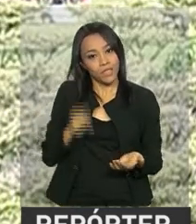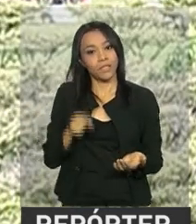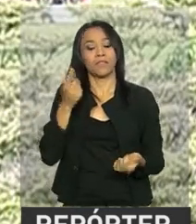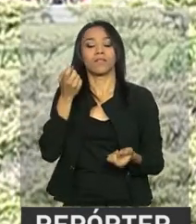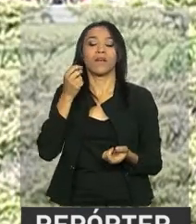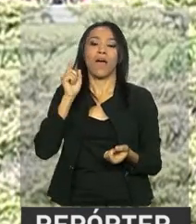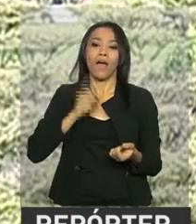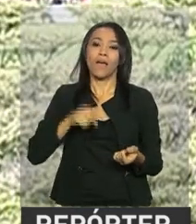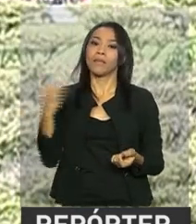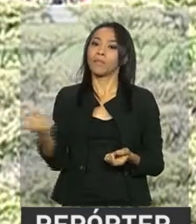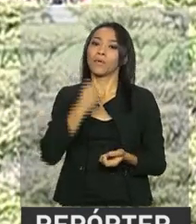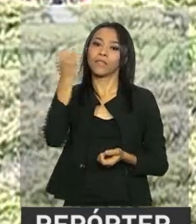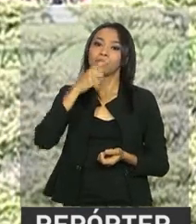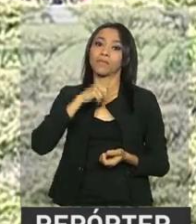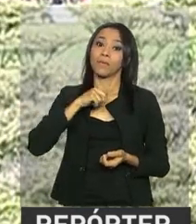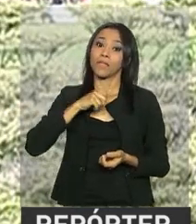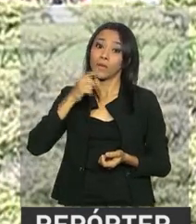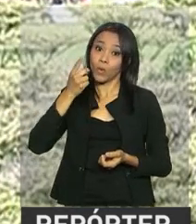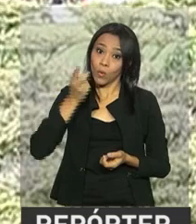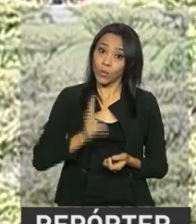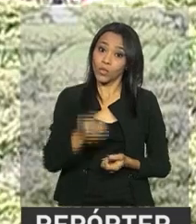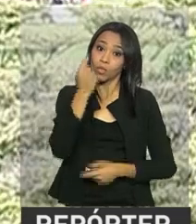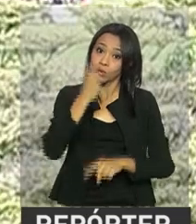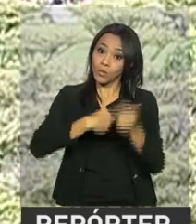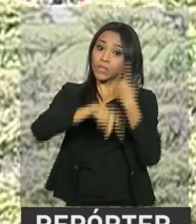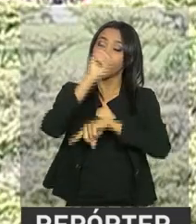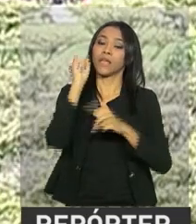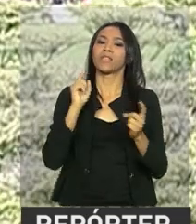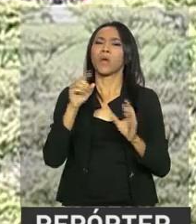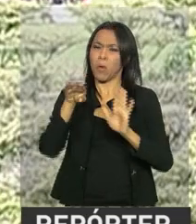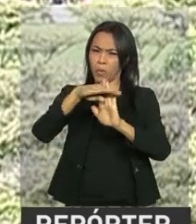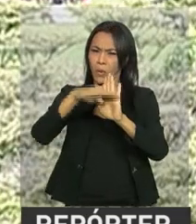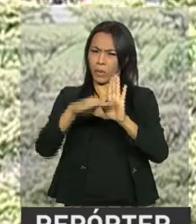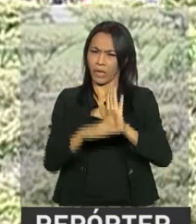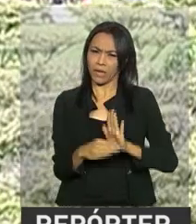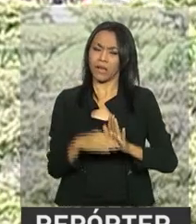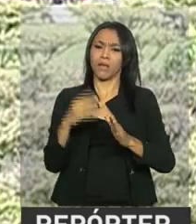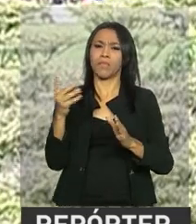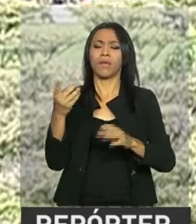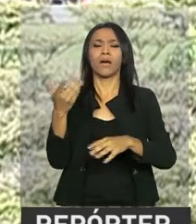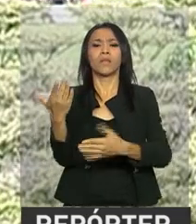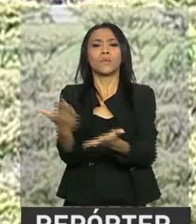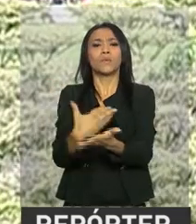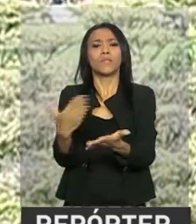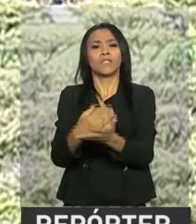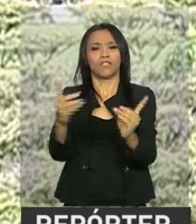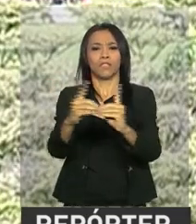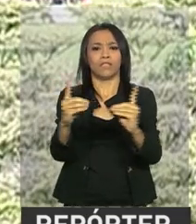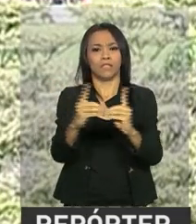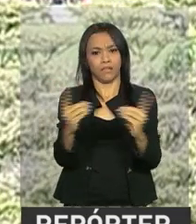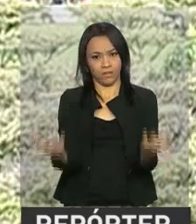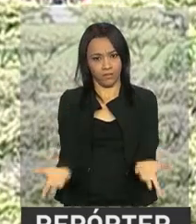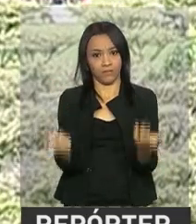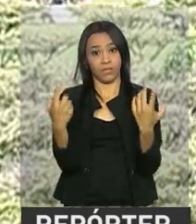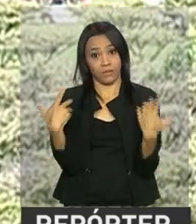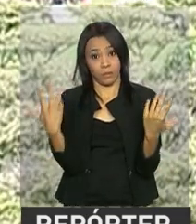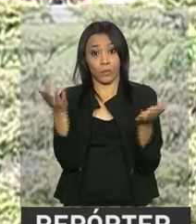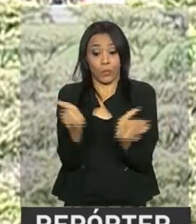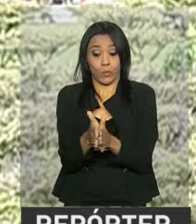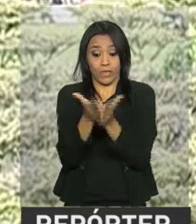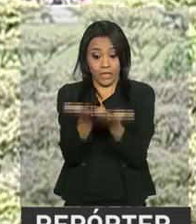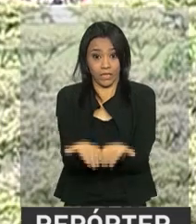Programa Nacional do Livro Didático, que vai atender aí no ano que vem, conforme eu disse, a outros alunos. O livro